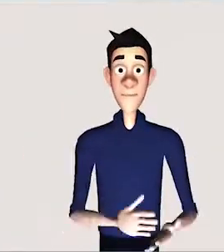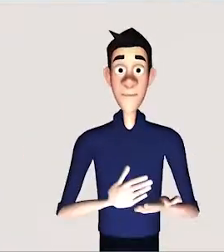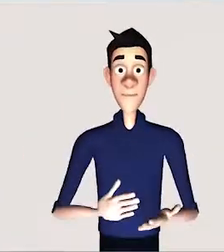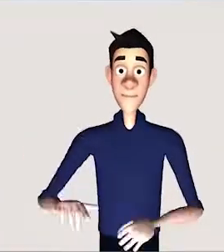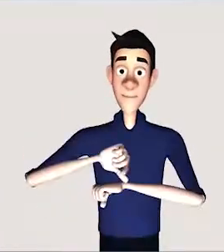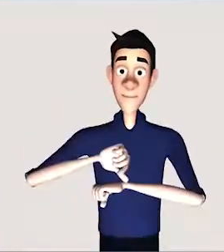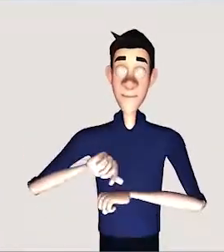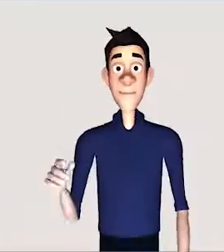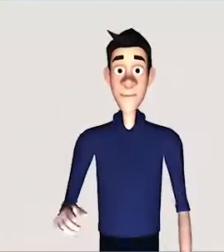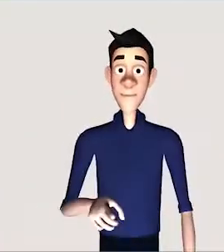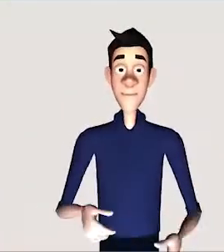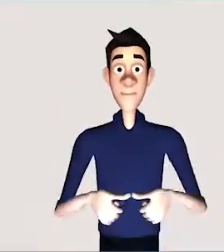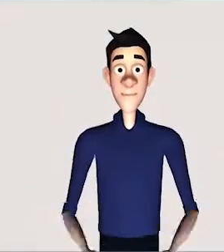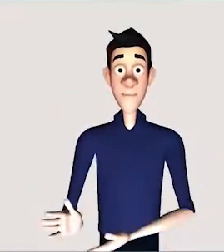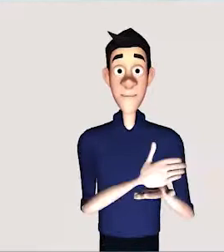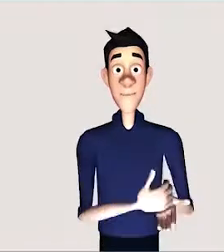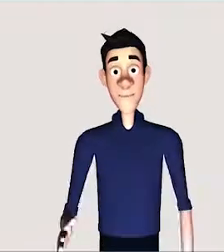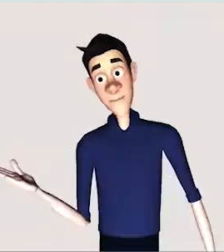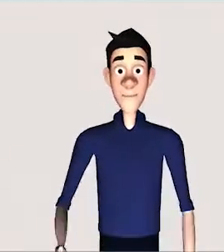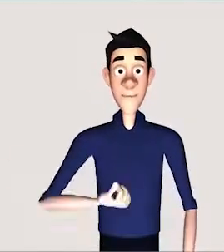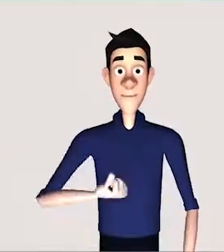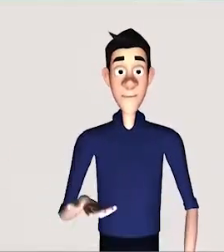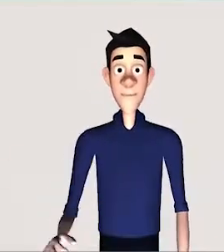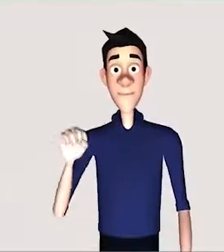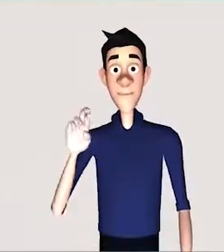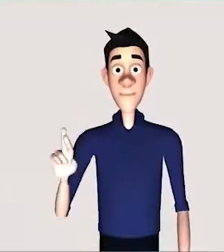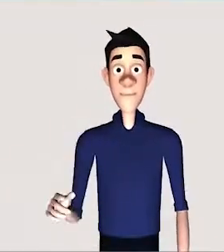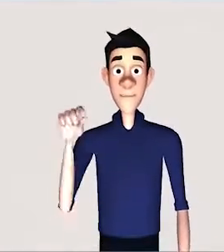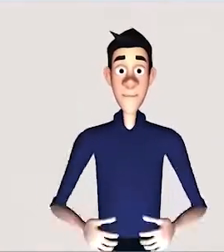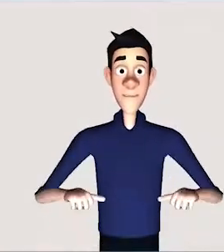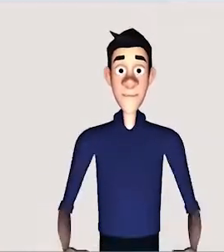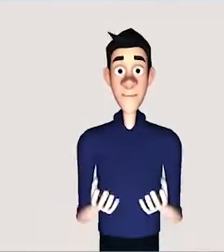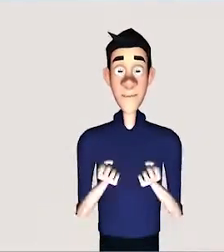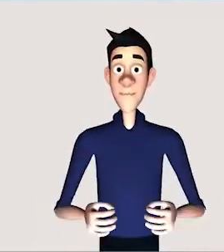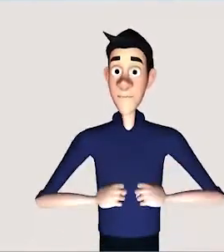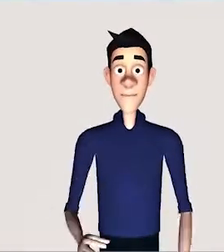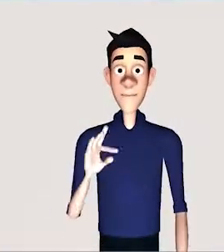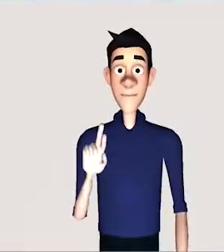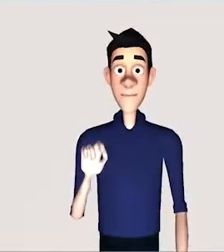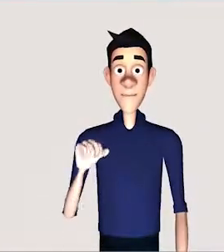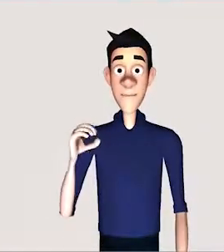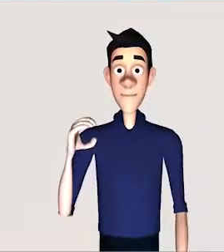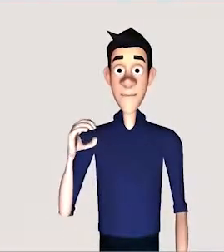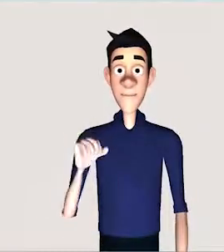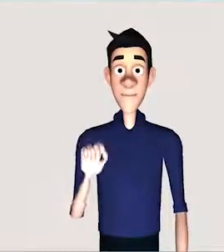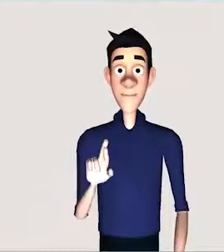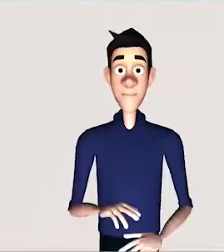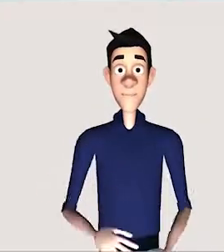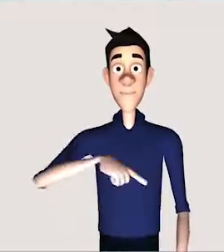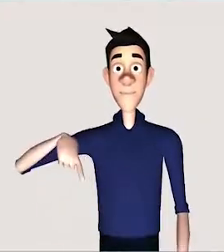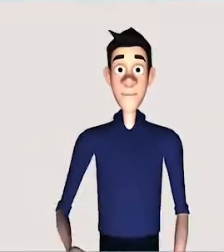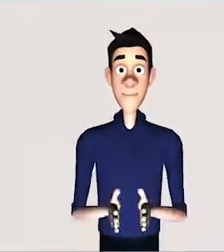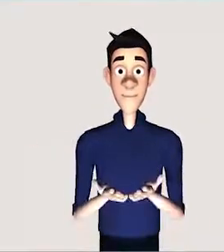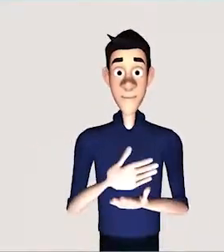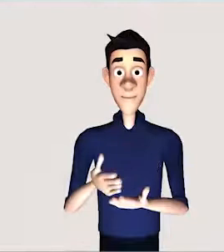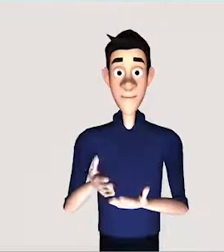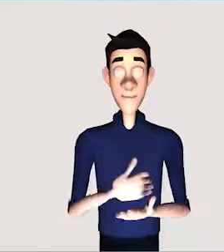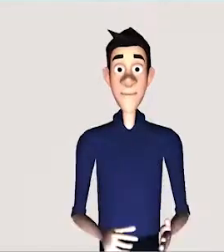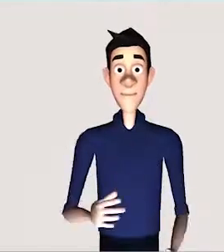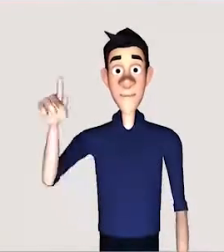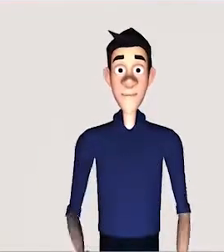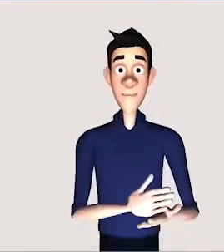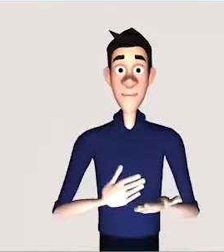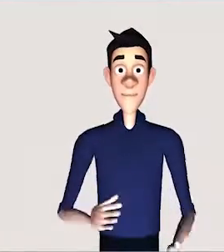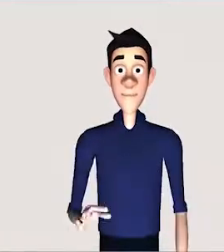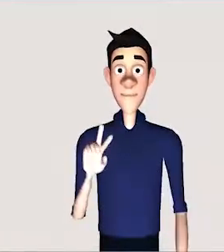na hora que você estiver coletando esses dados, a pessoa que fica na recepção pode já traçar uma linha no livro de assinatura para dividir o turno, por